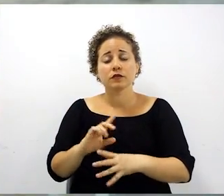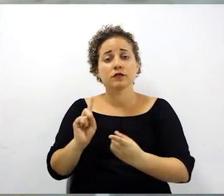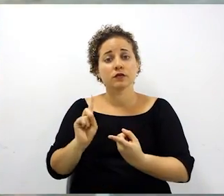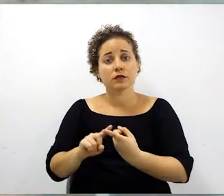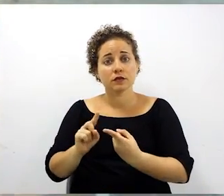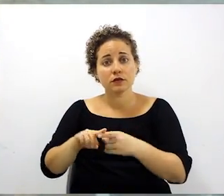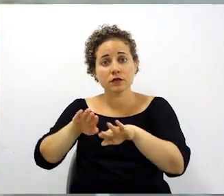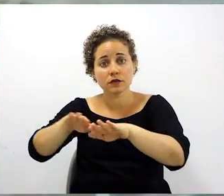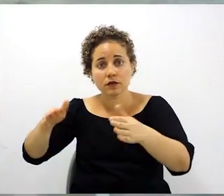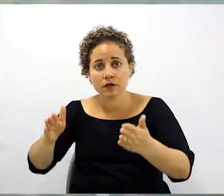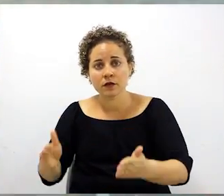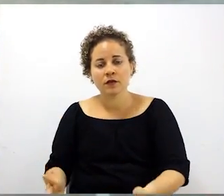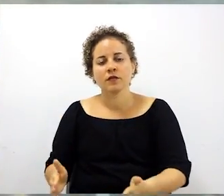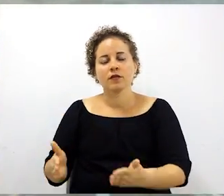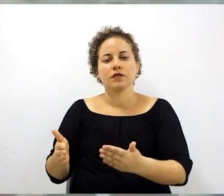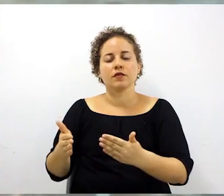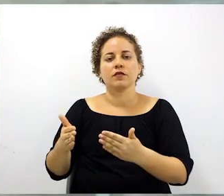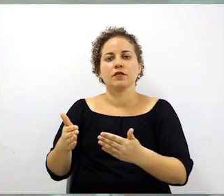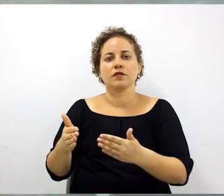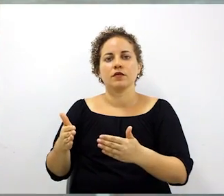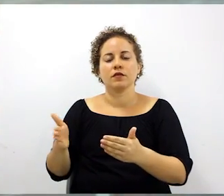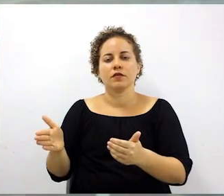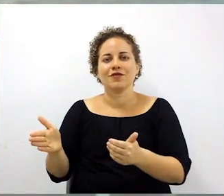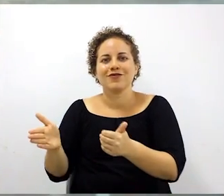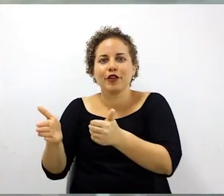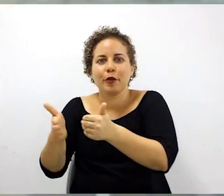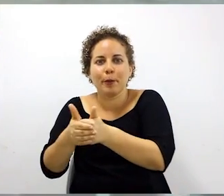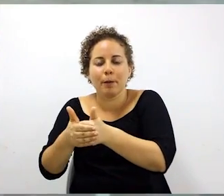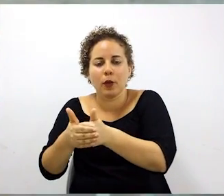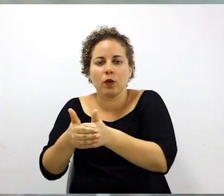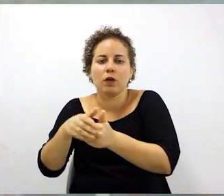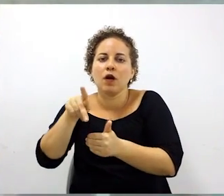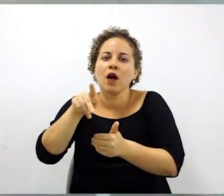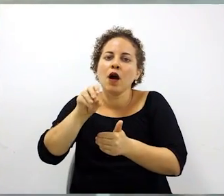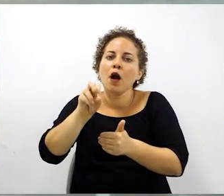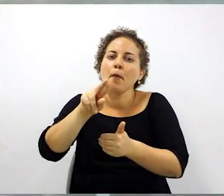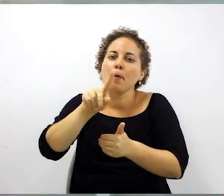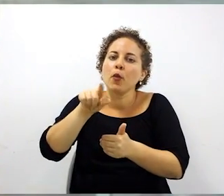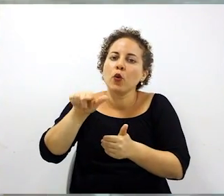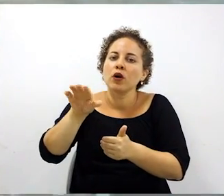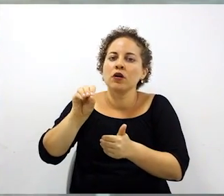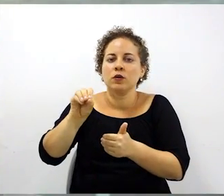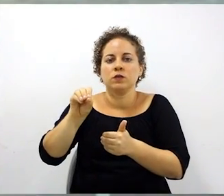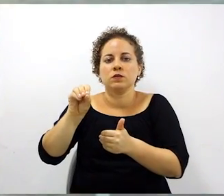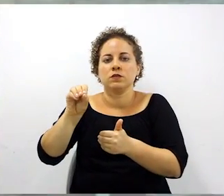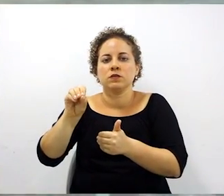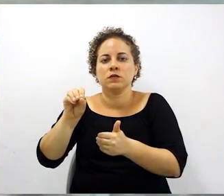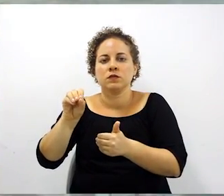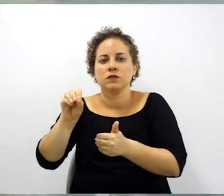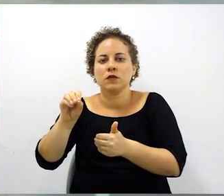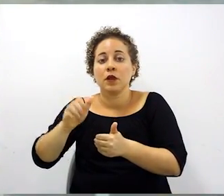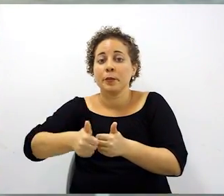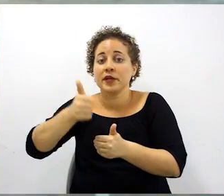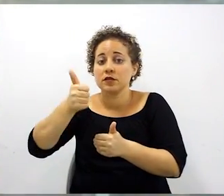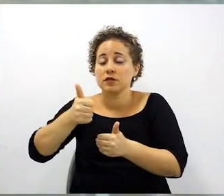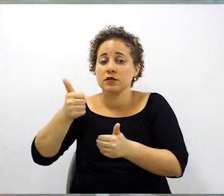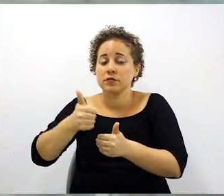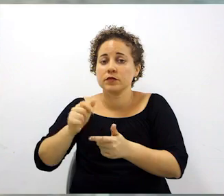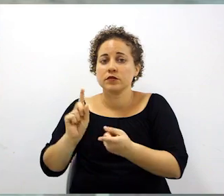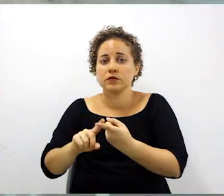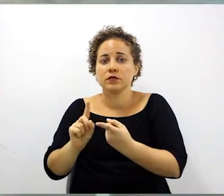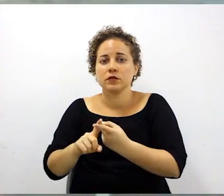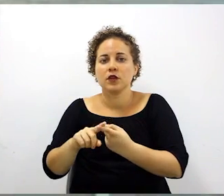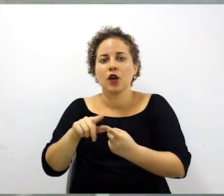também você deve verificar o fechamento das portas de porão. A porta principal, o acesso ao porão principal, é chamado